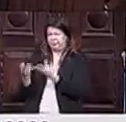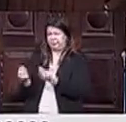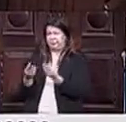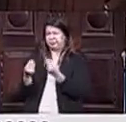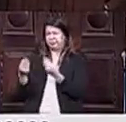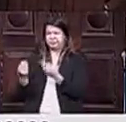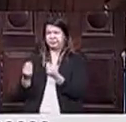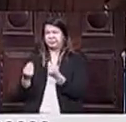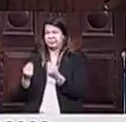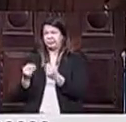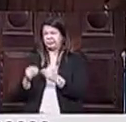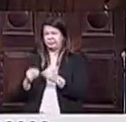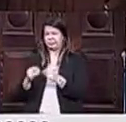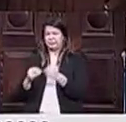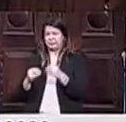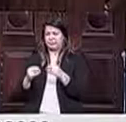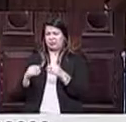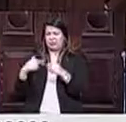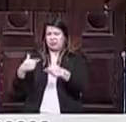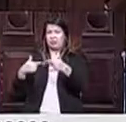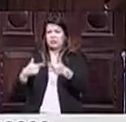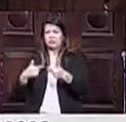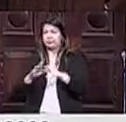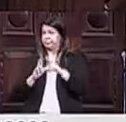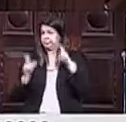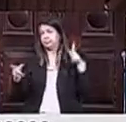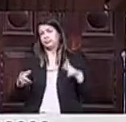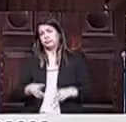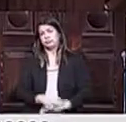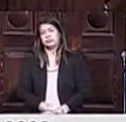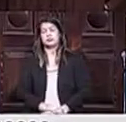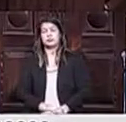de maneira totalmente diferente